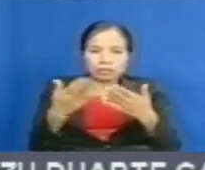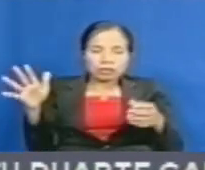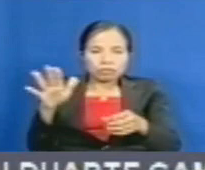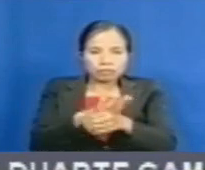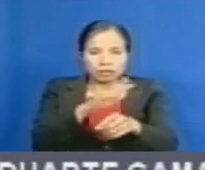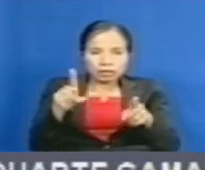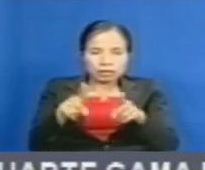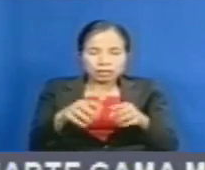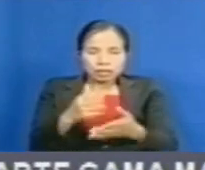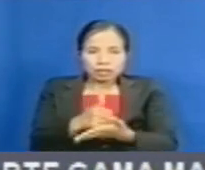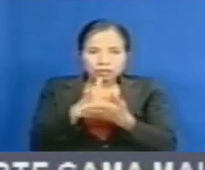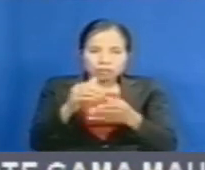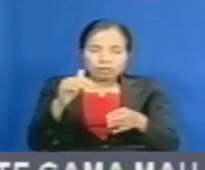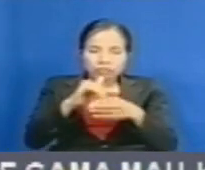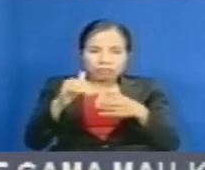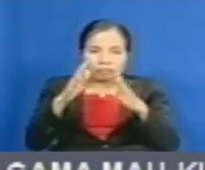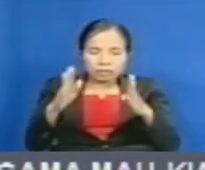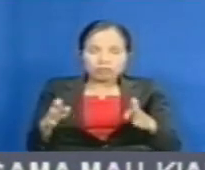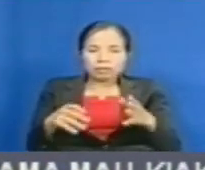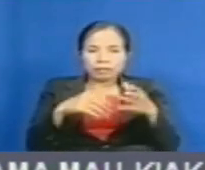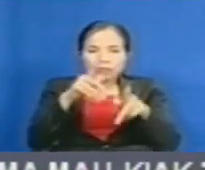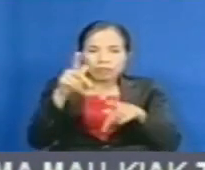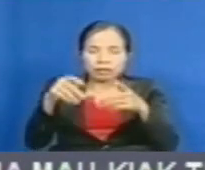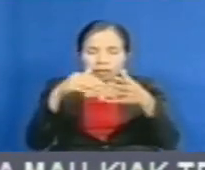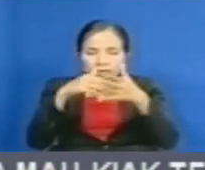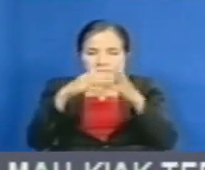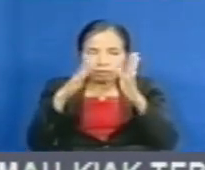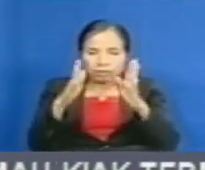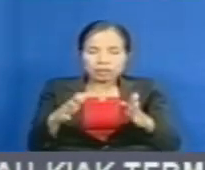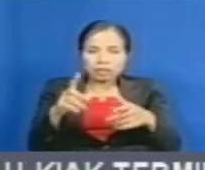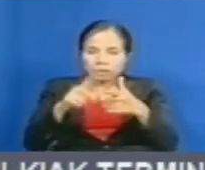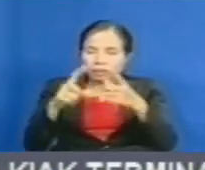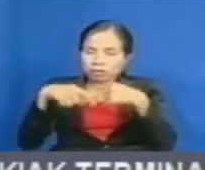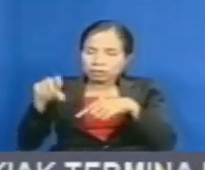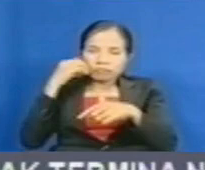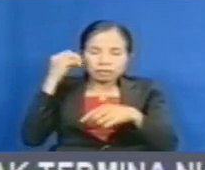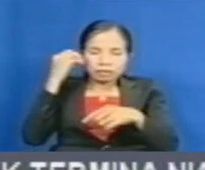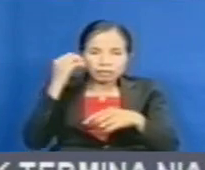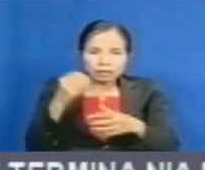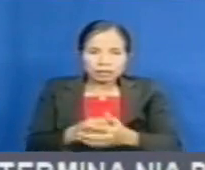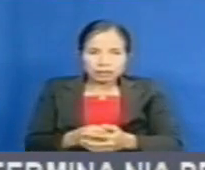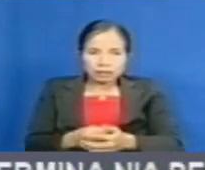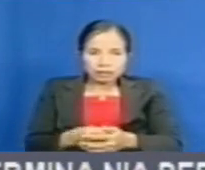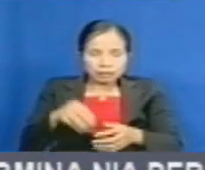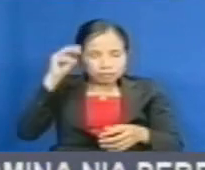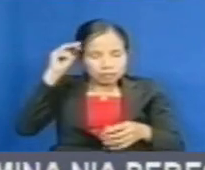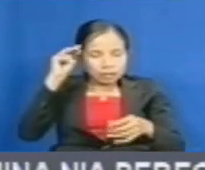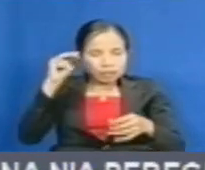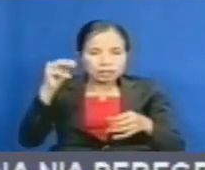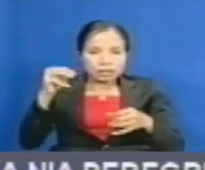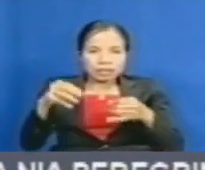hanesan assistência formação ba prisioneiro Sira molok reintegra ba família. Ministério da Justiça e Rona Plano